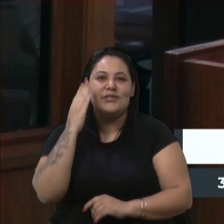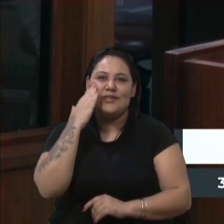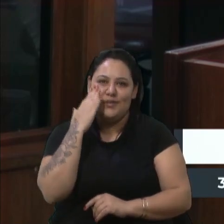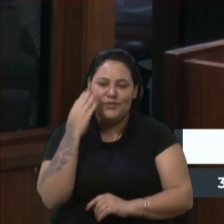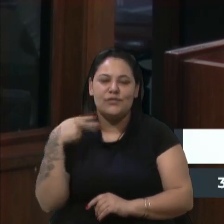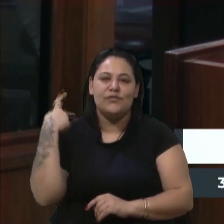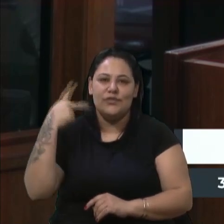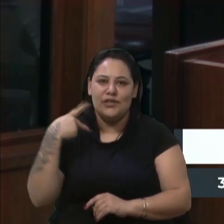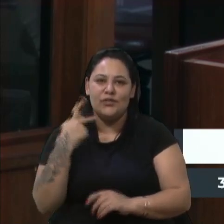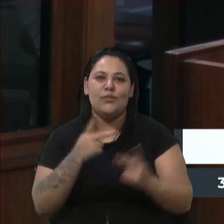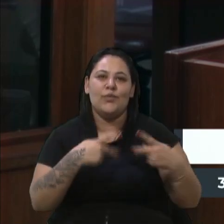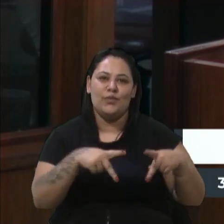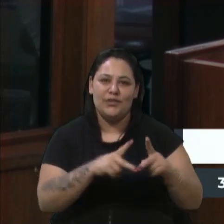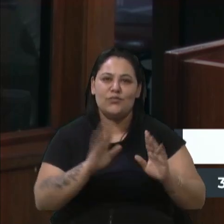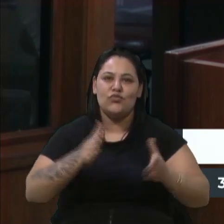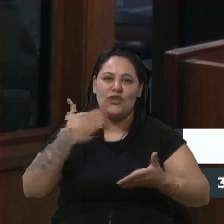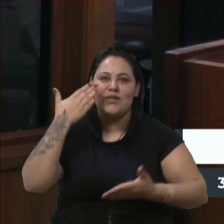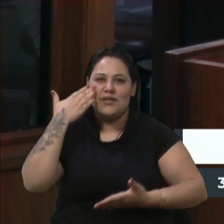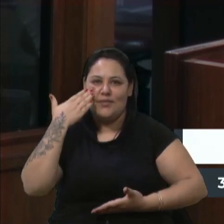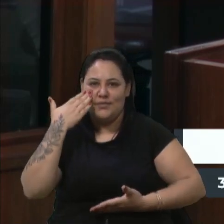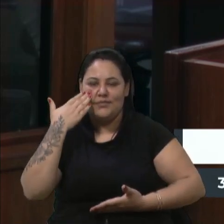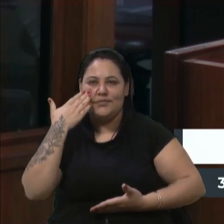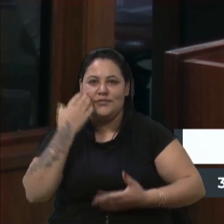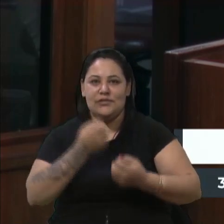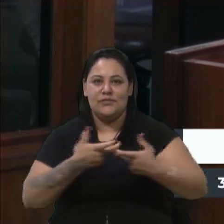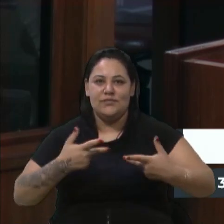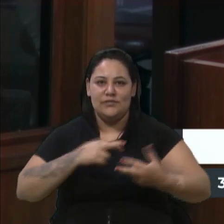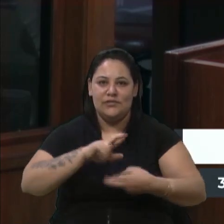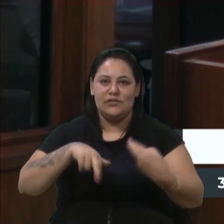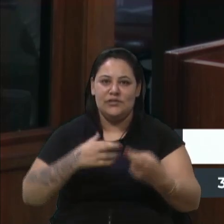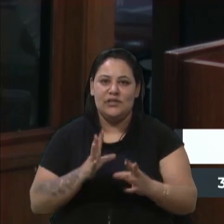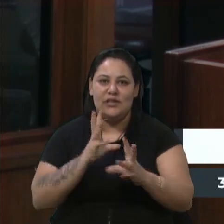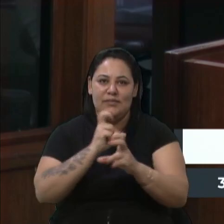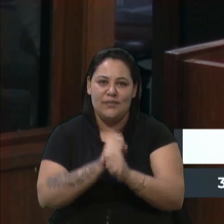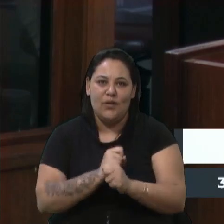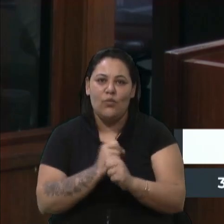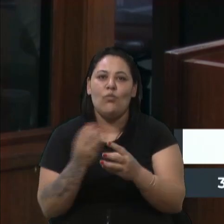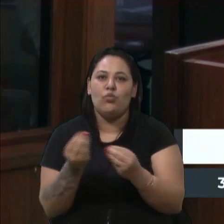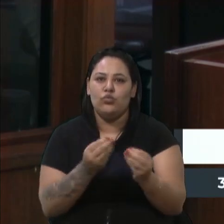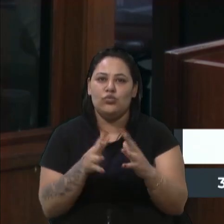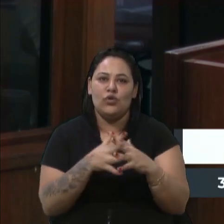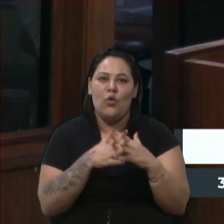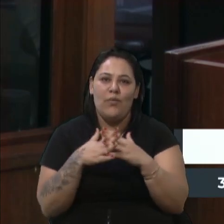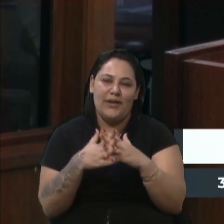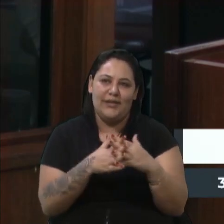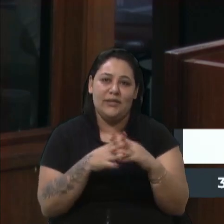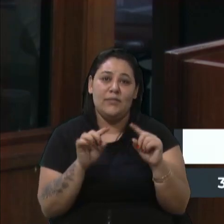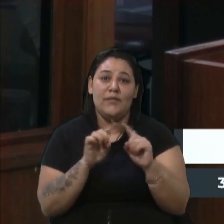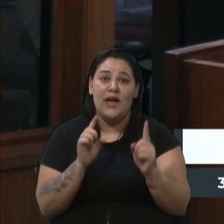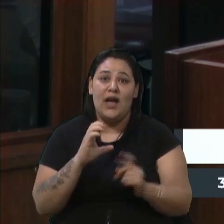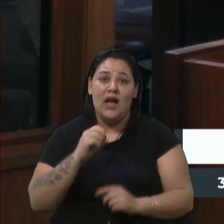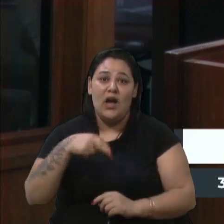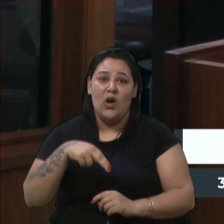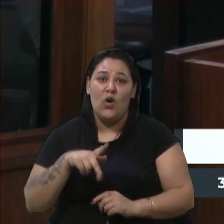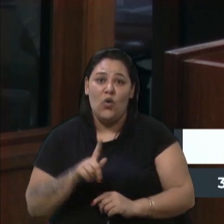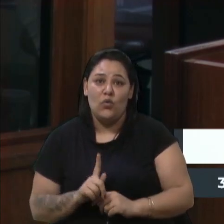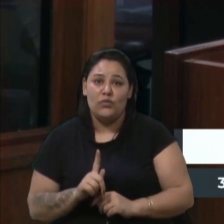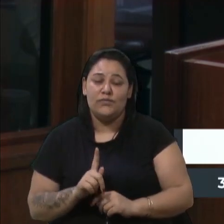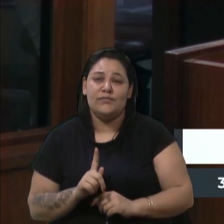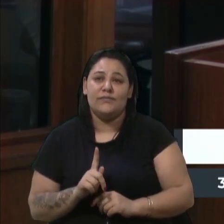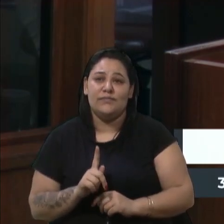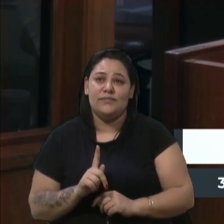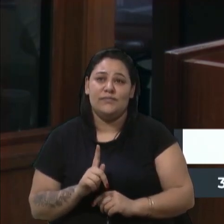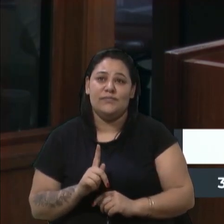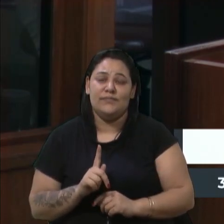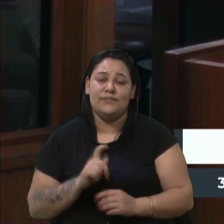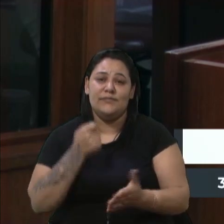bem, a população sabe muito bem, que a questão animal é uma questão sempre complicada, mas as ONGs estão sempre com o pires na mão,